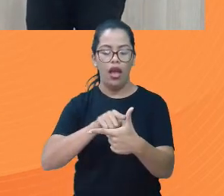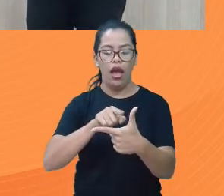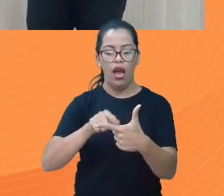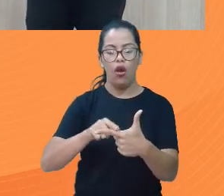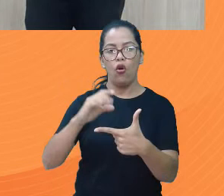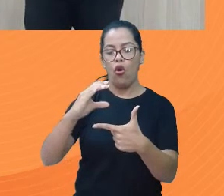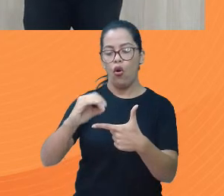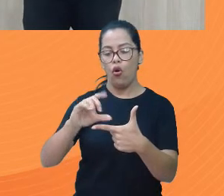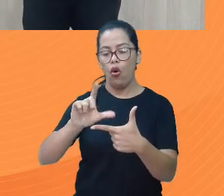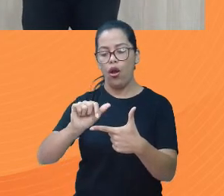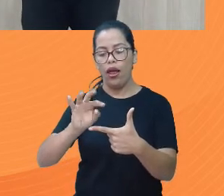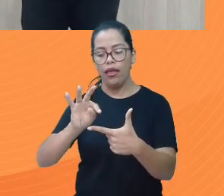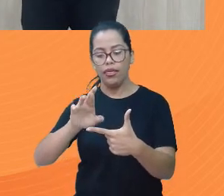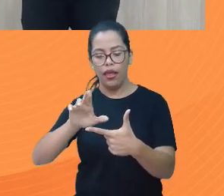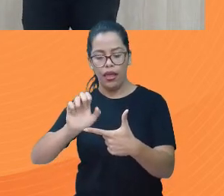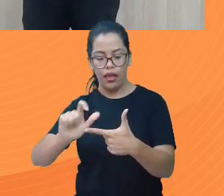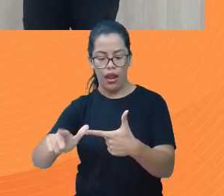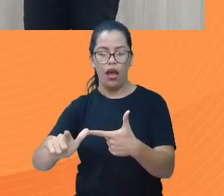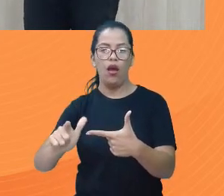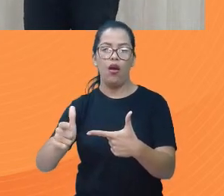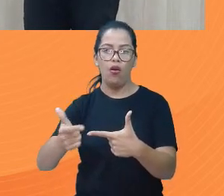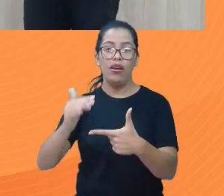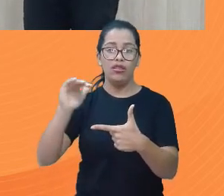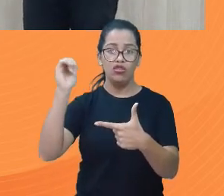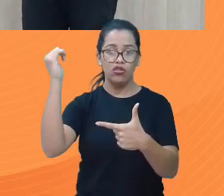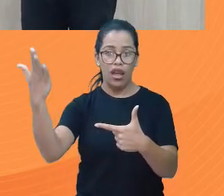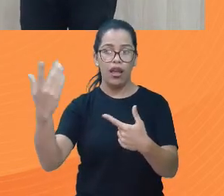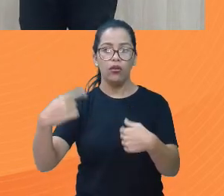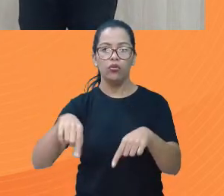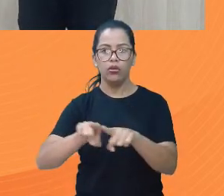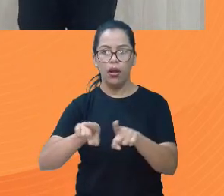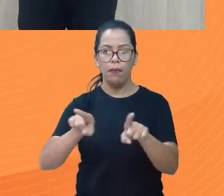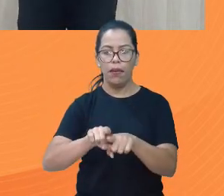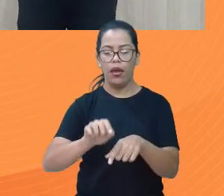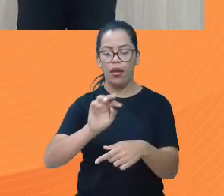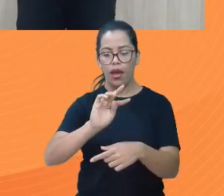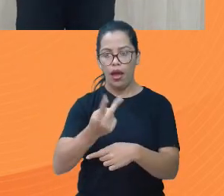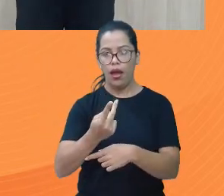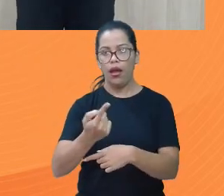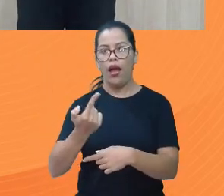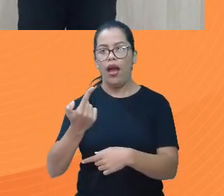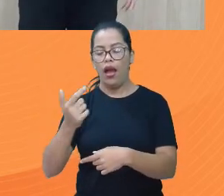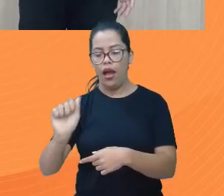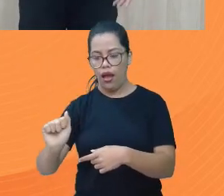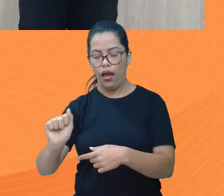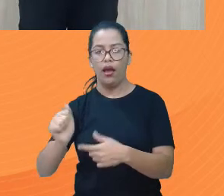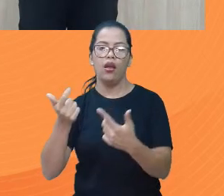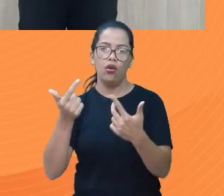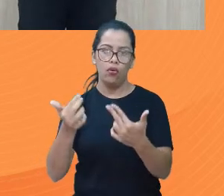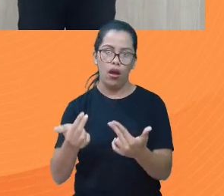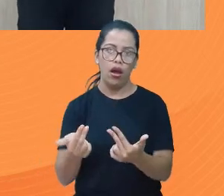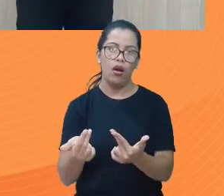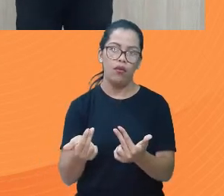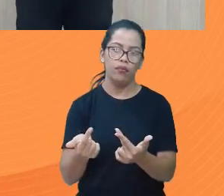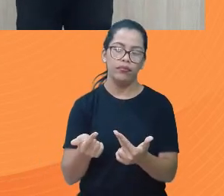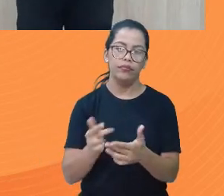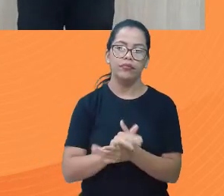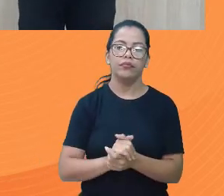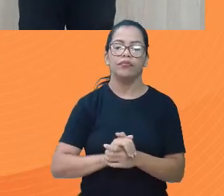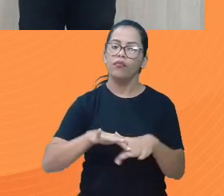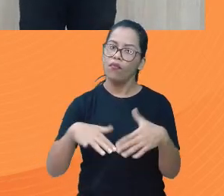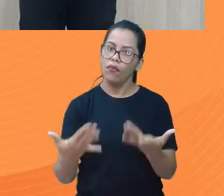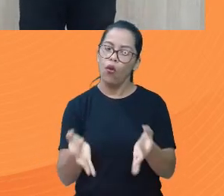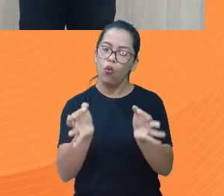são ângulos colaterais externos, assim como o ângulo A com o ângulo H são colaterais externos. Então, tá